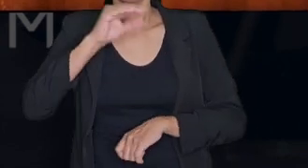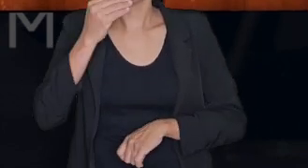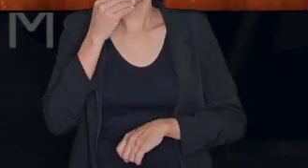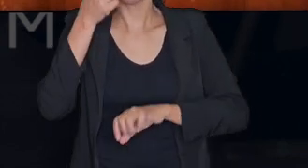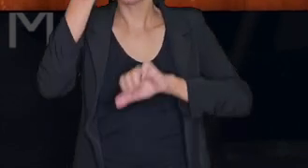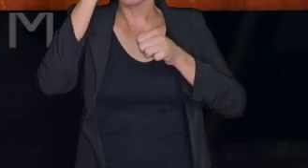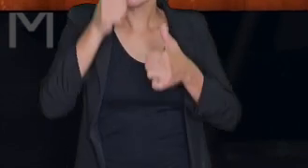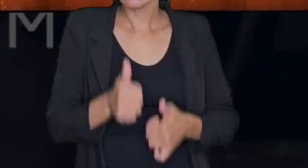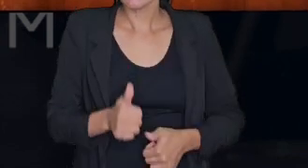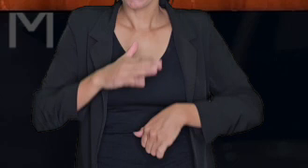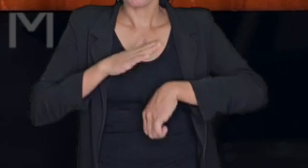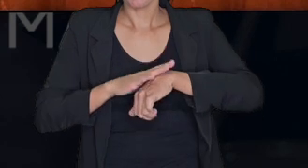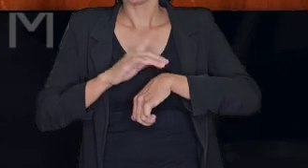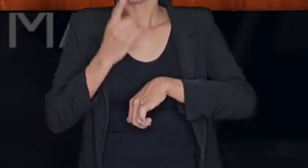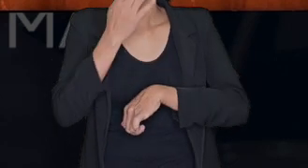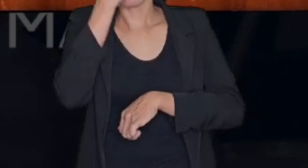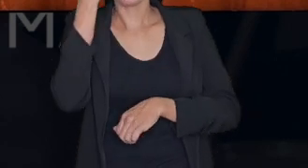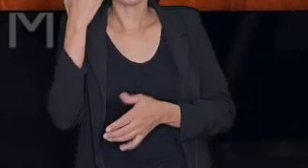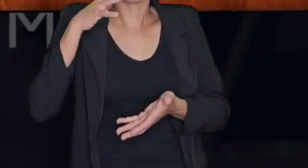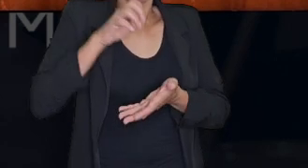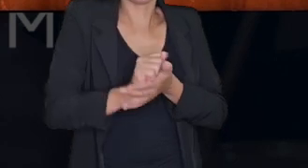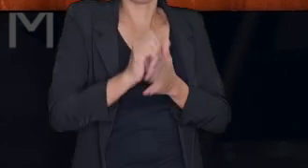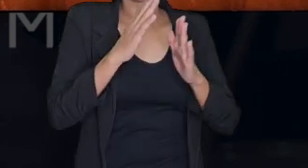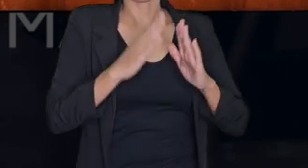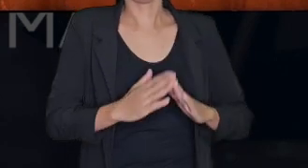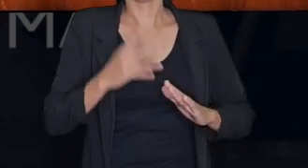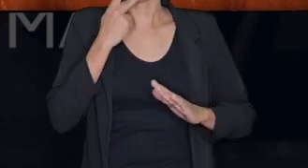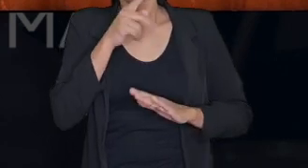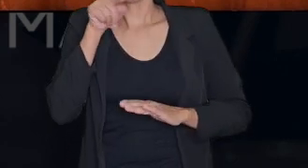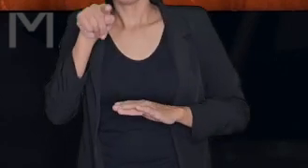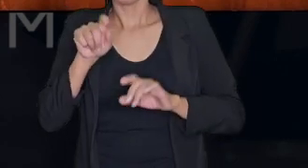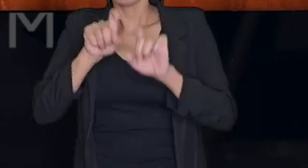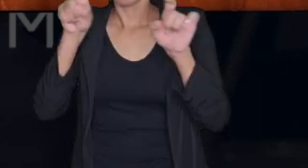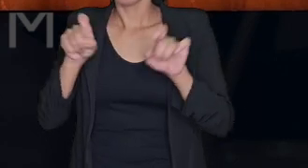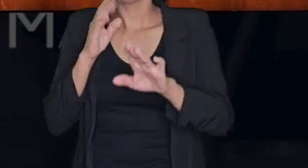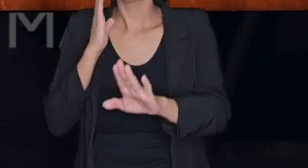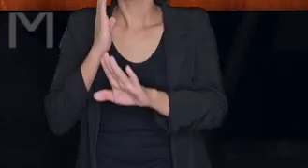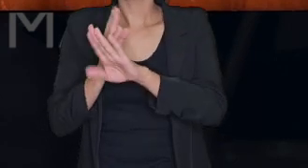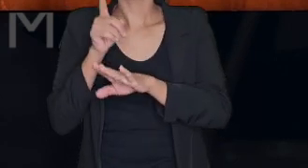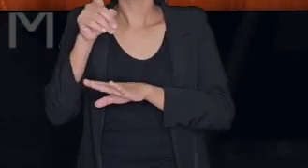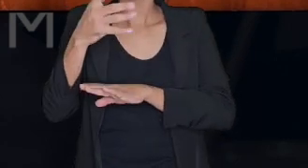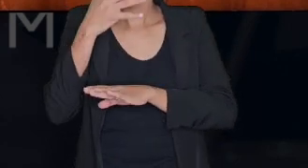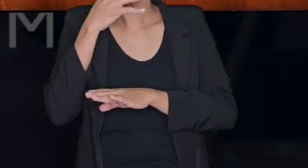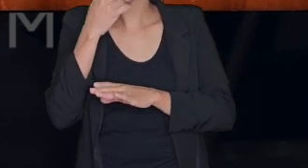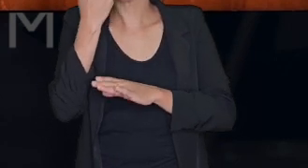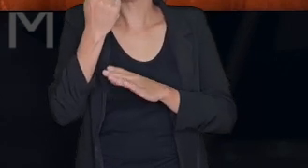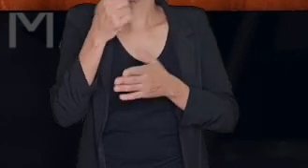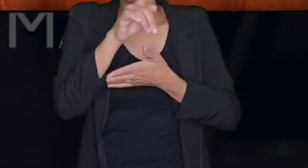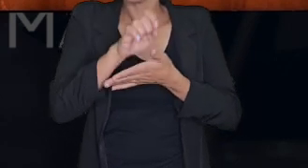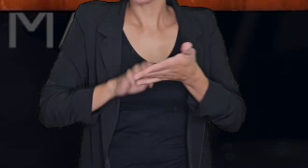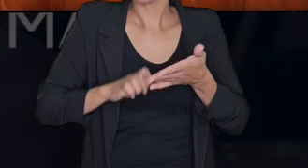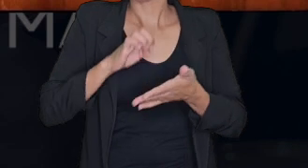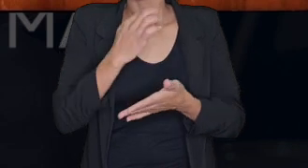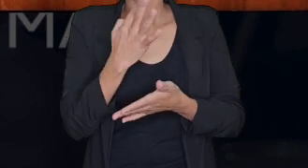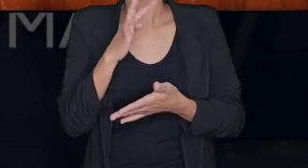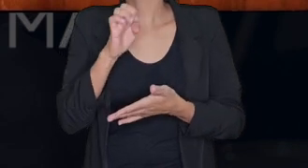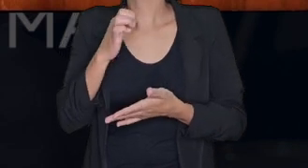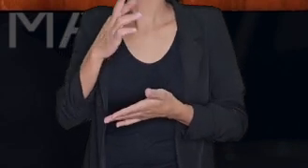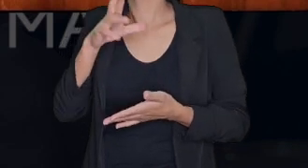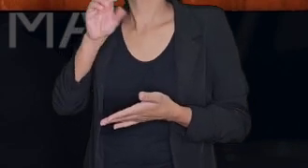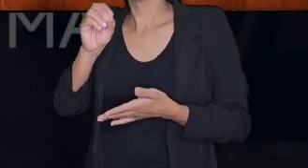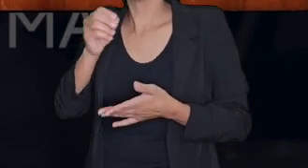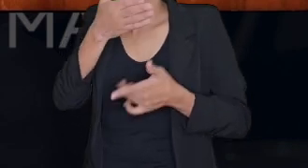teve oportunidade de analisar a questão quando um registrador de imóveis disse: bateu aqui uma escritura